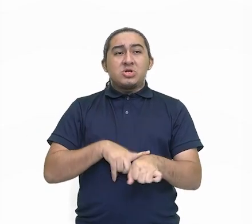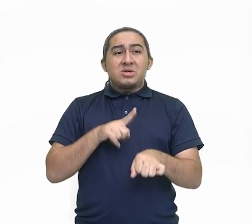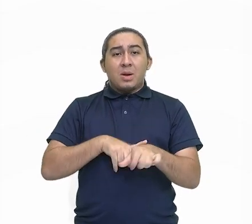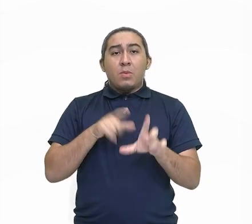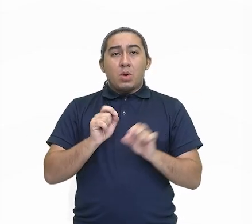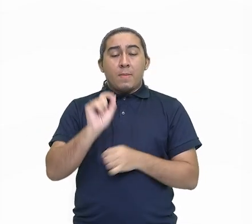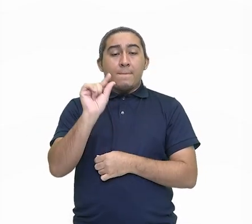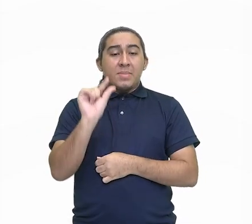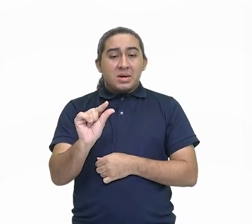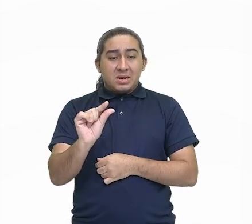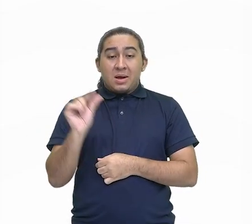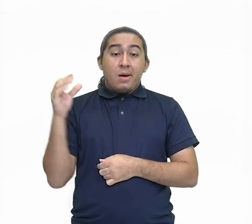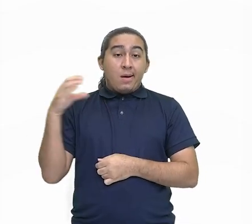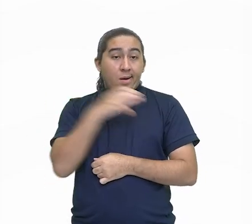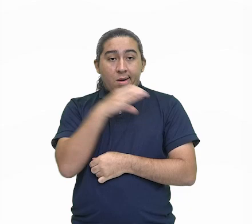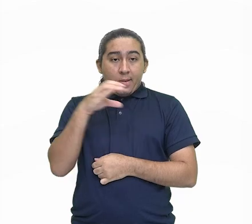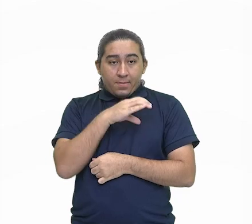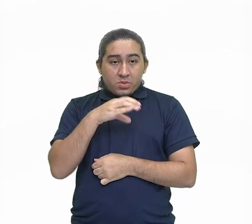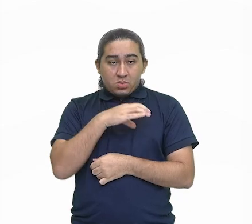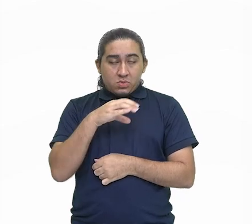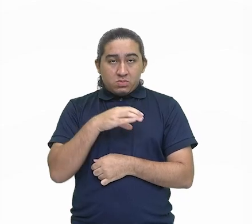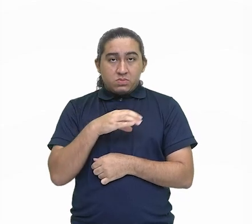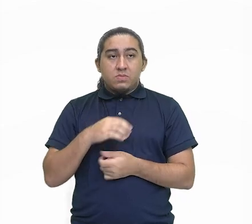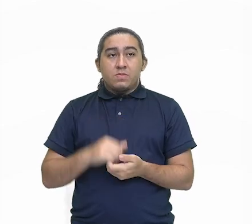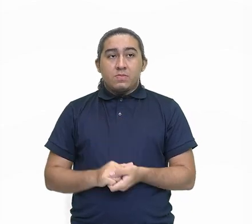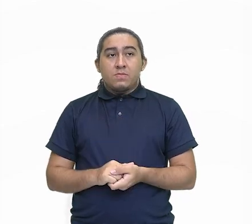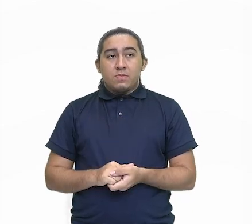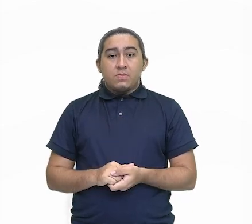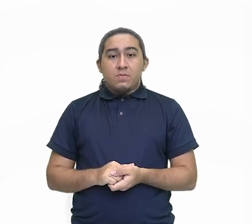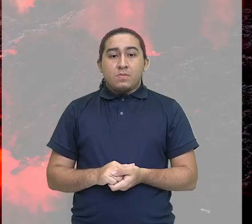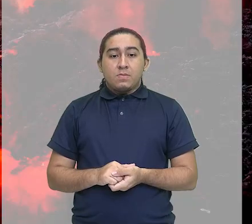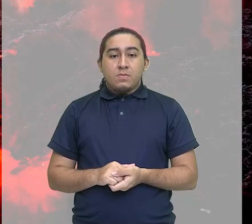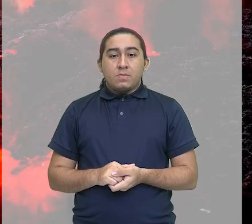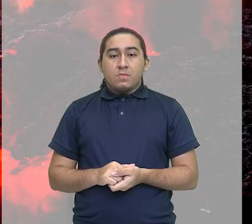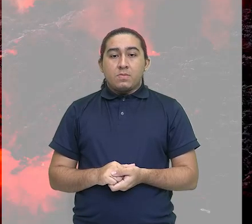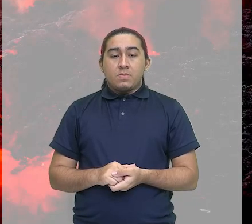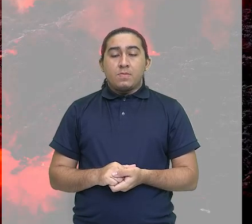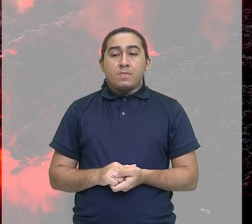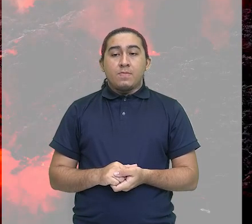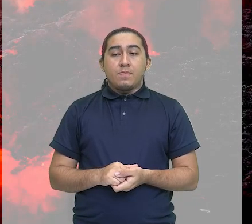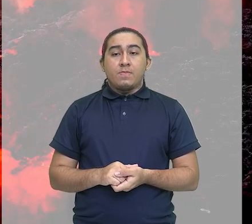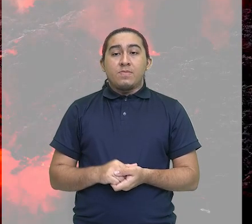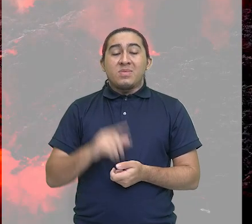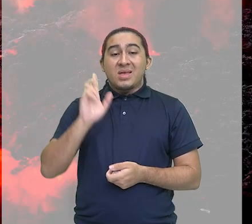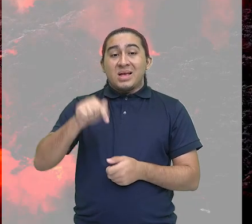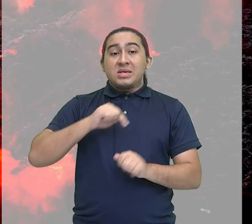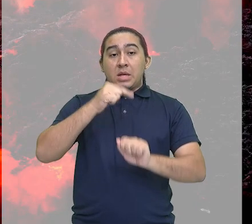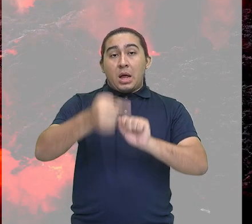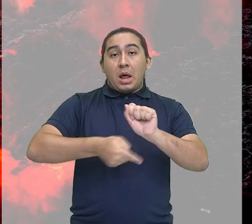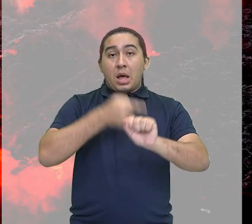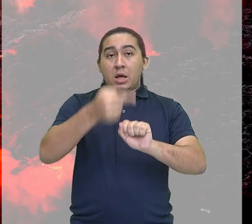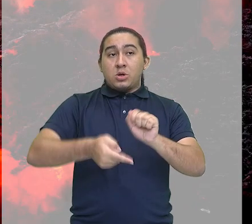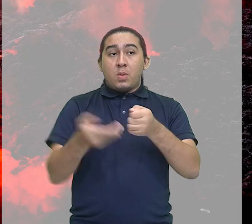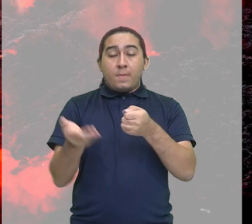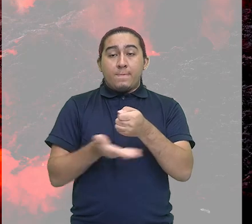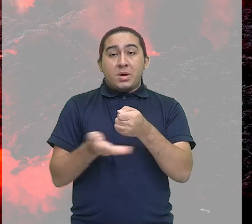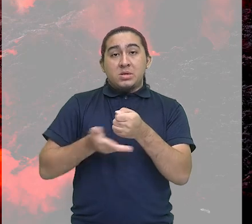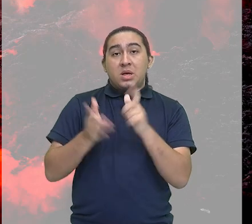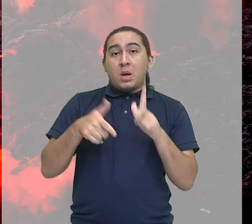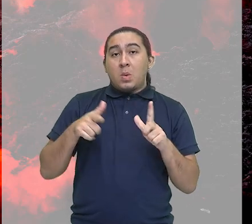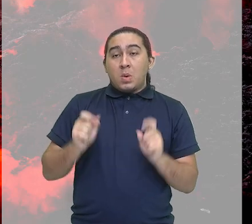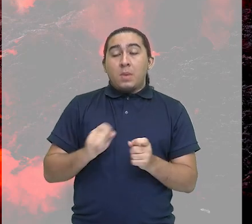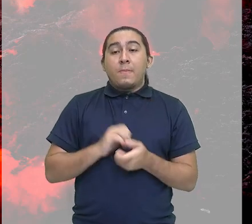uma pequena fração de segundos. Então, esse átomo primordial foi